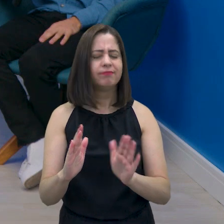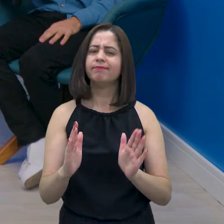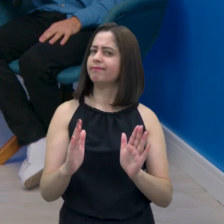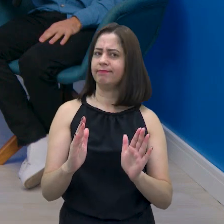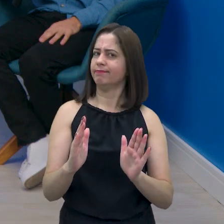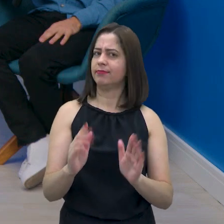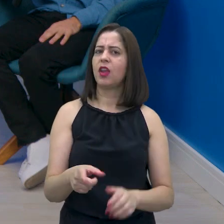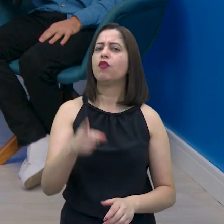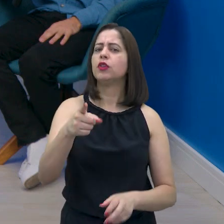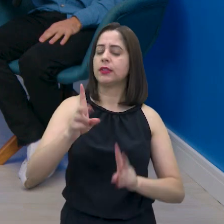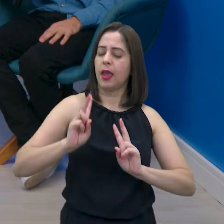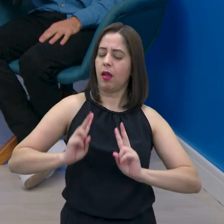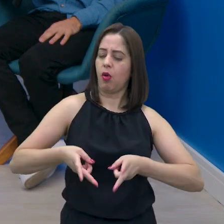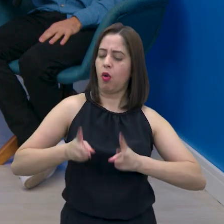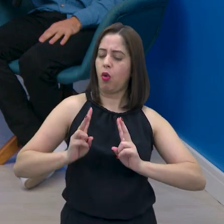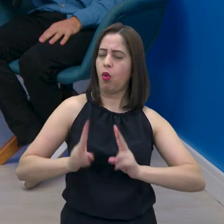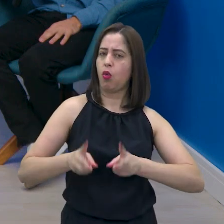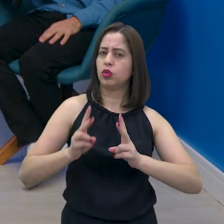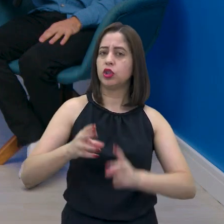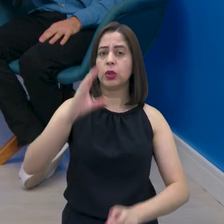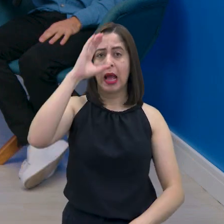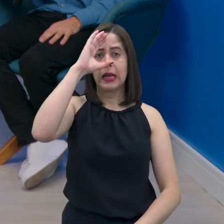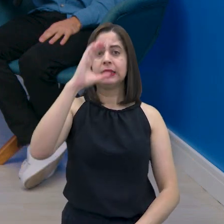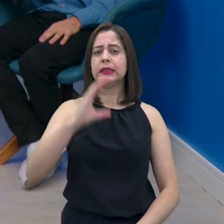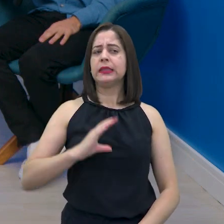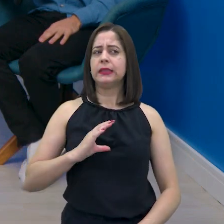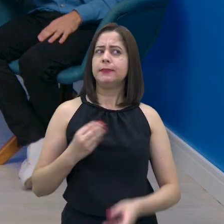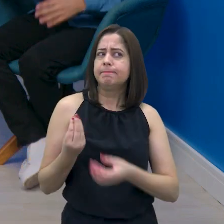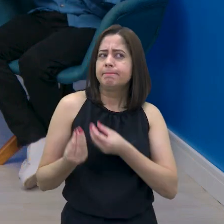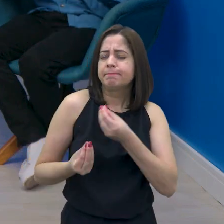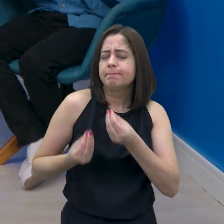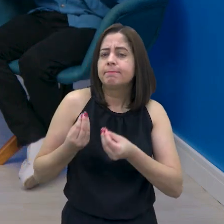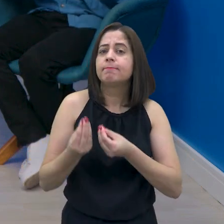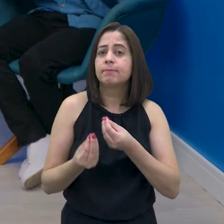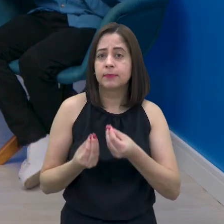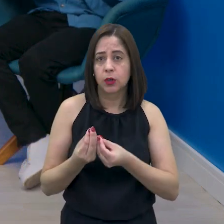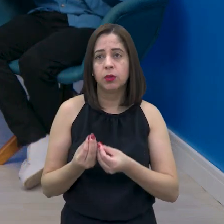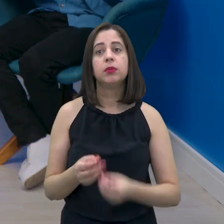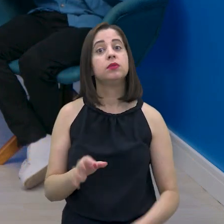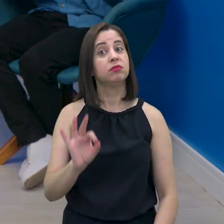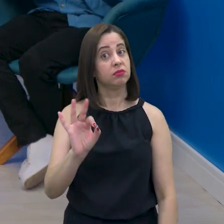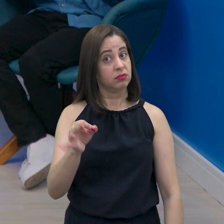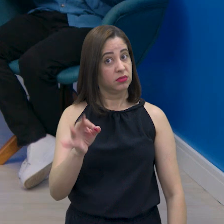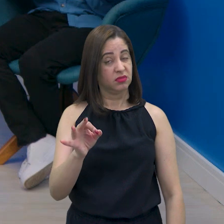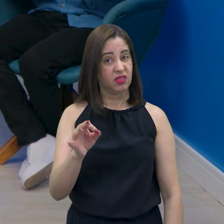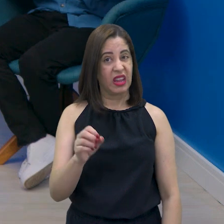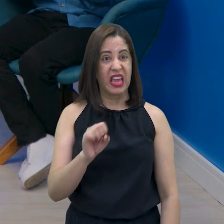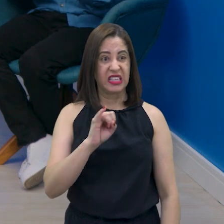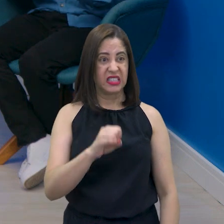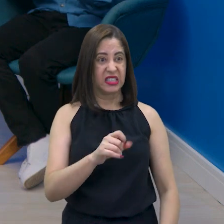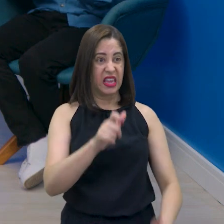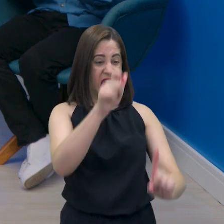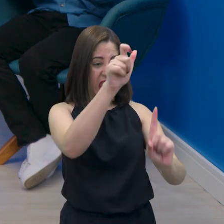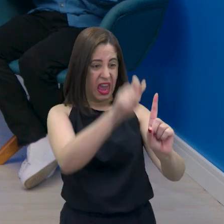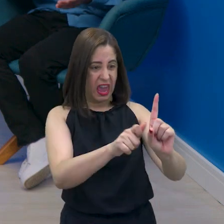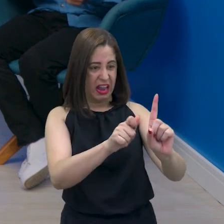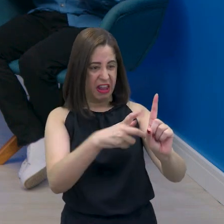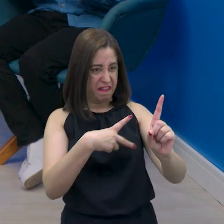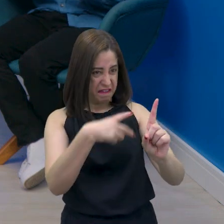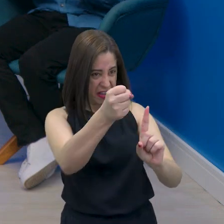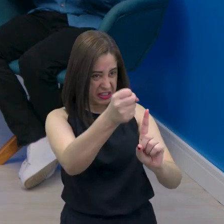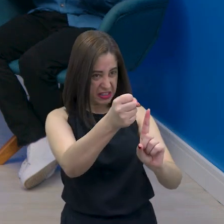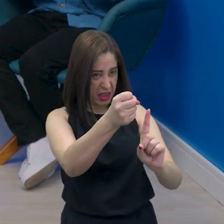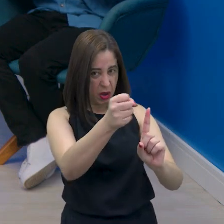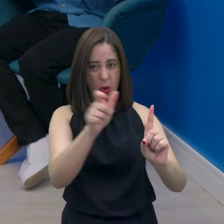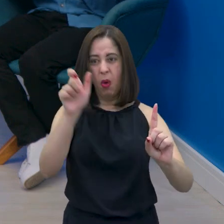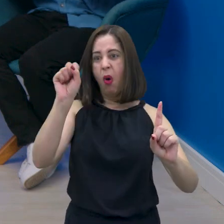para continuar exercendo o seu papel como cidadão? Pois é, e isso não vale só se o seu candidato foi eleito,